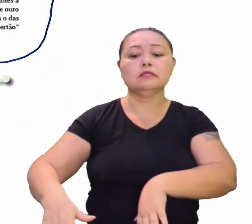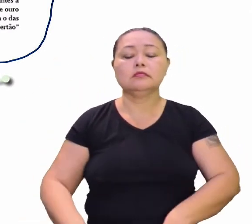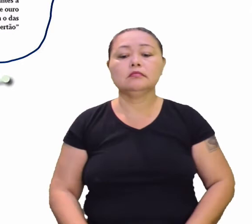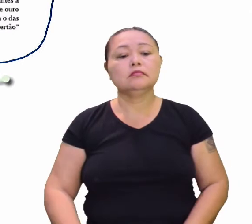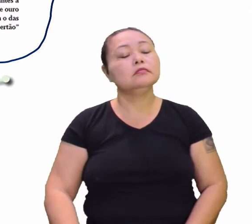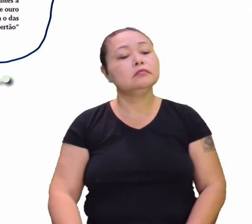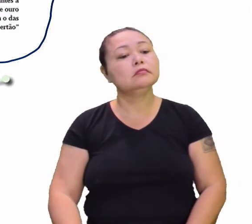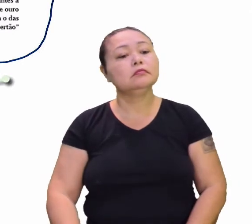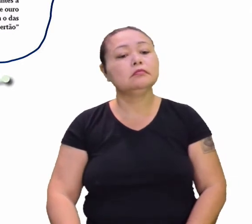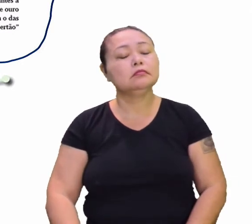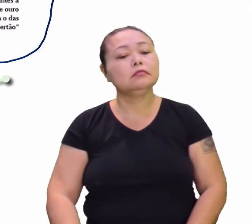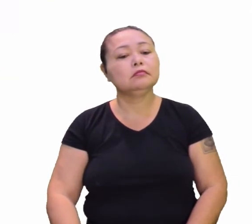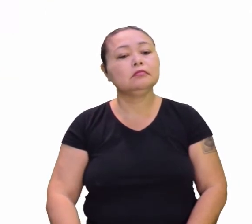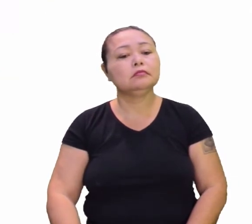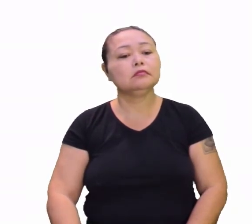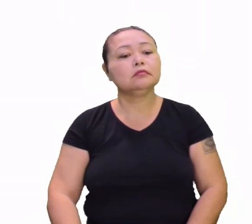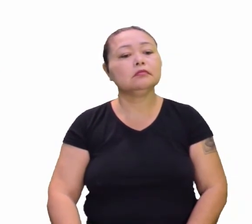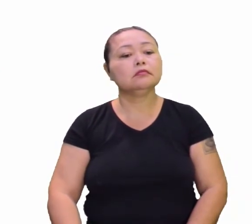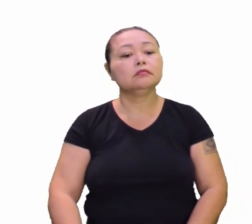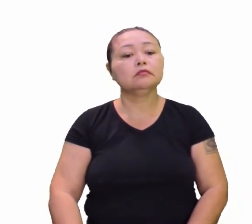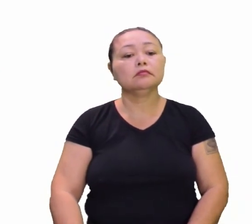professor.